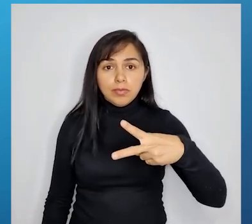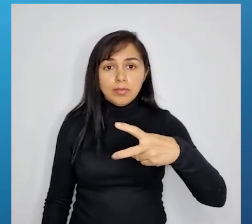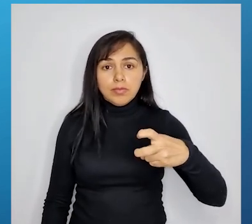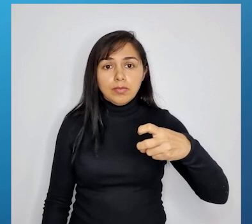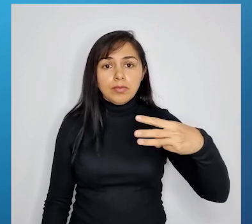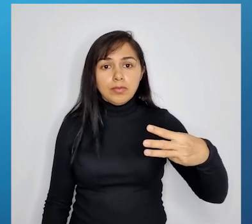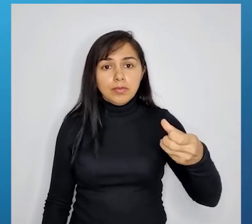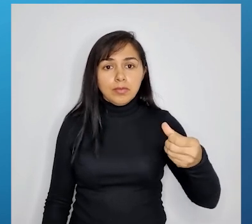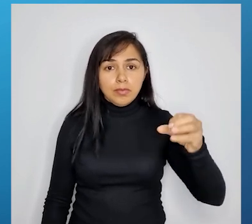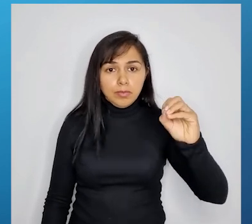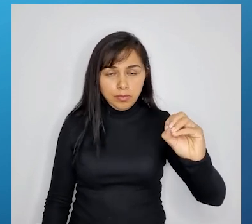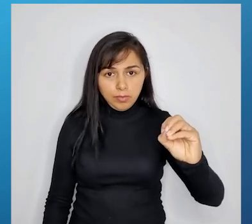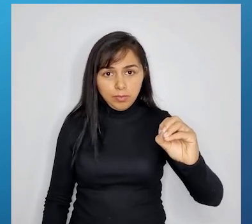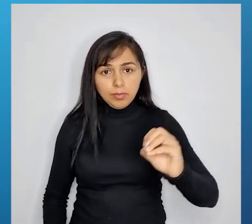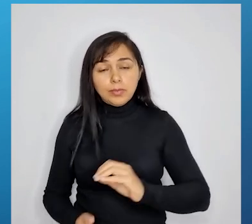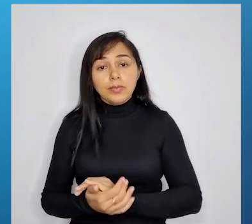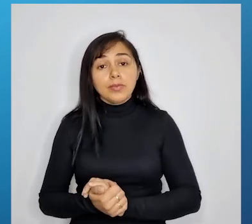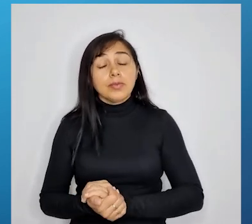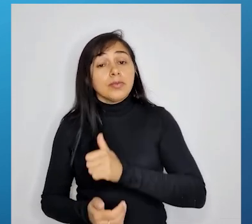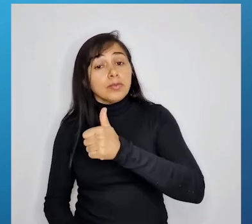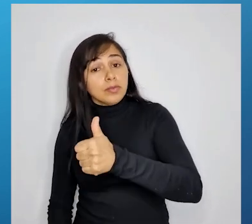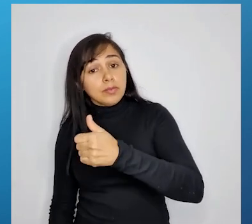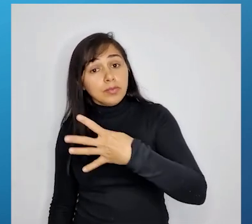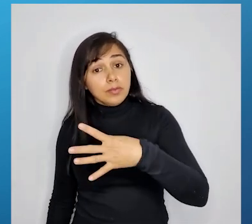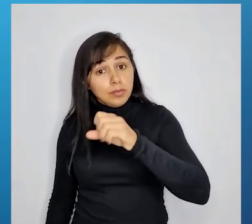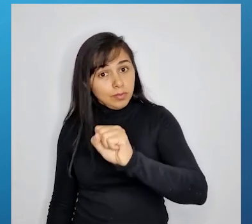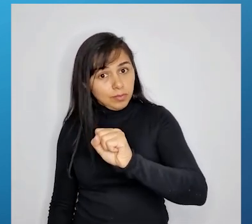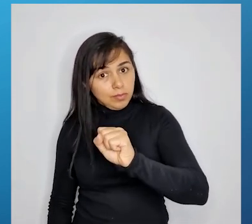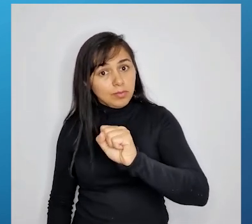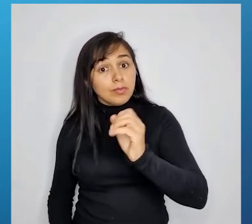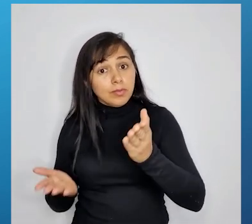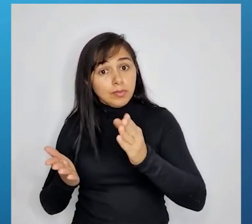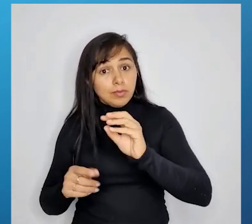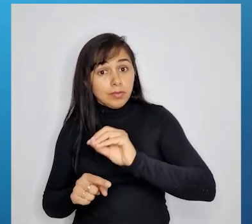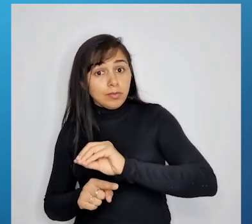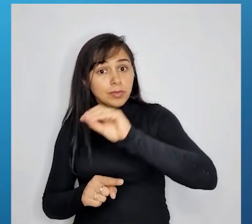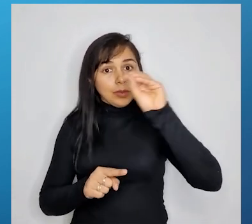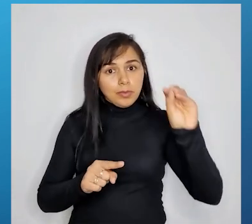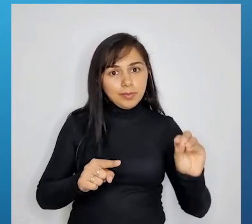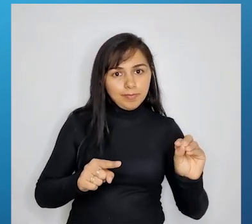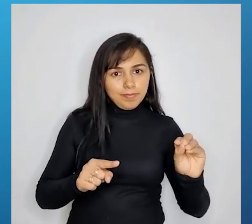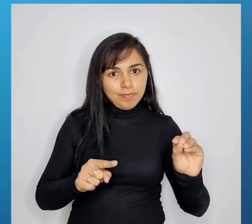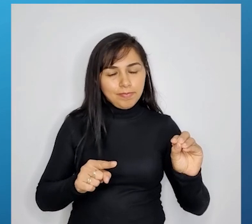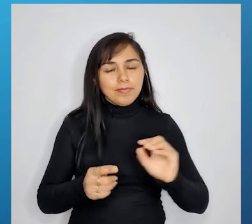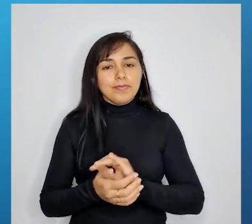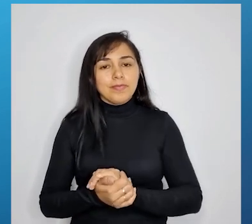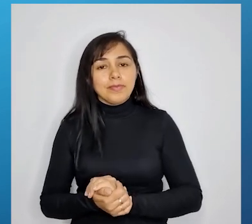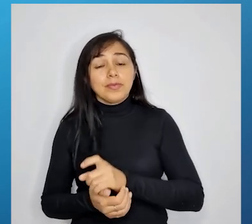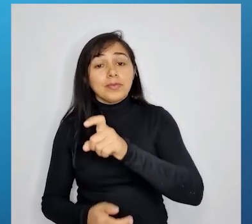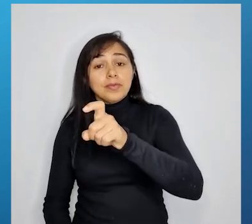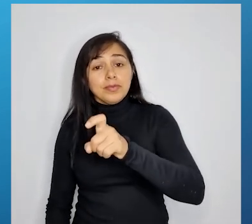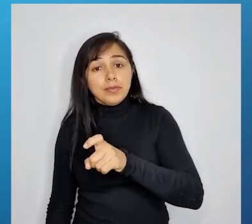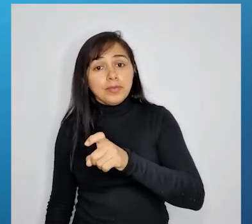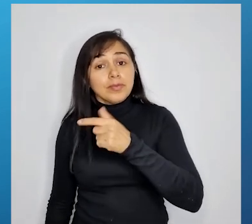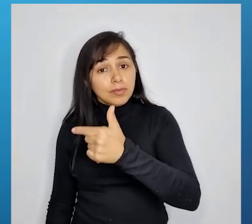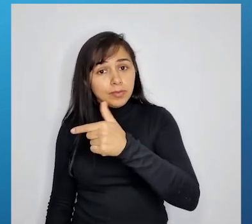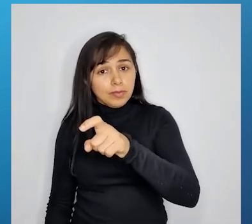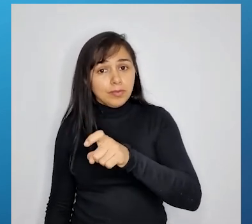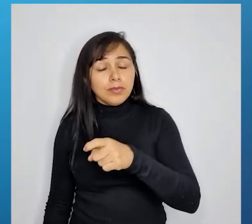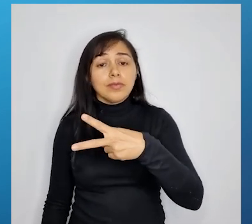360. 148, nós vamos passar subtraindo. 2x vai ser igual a